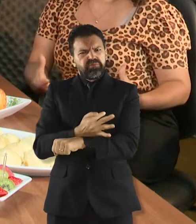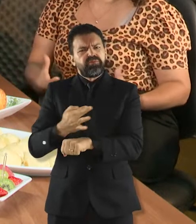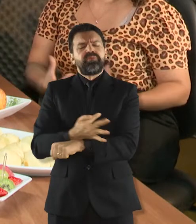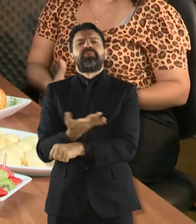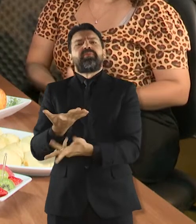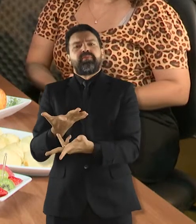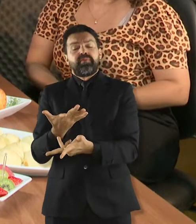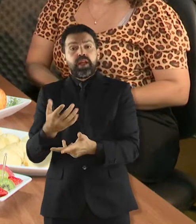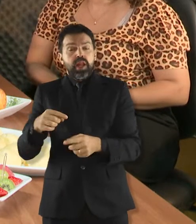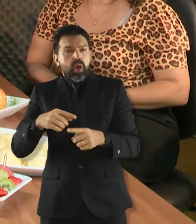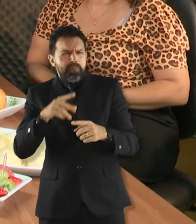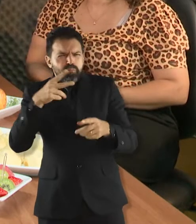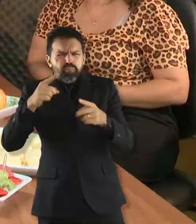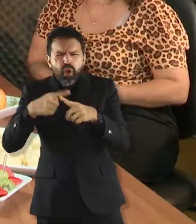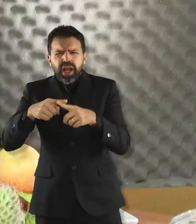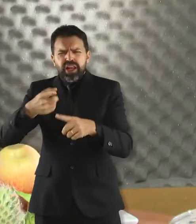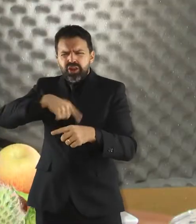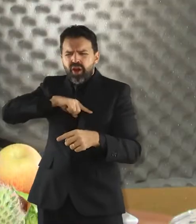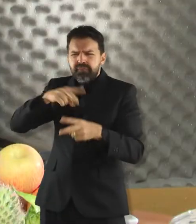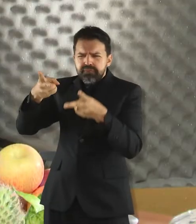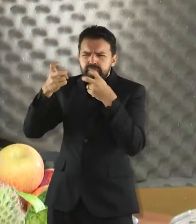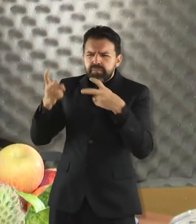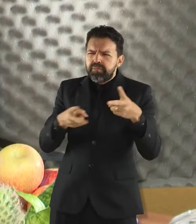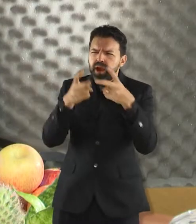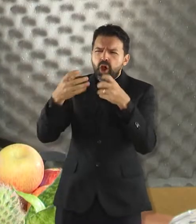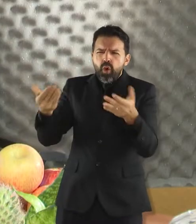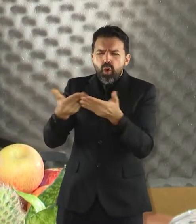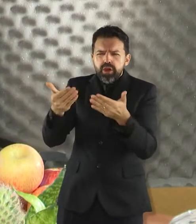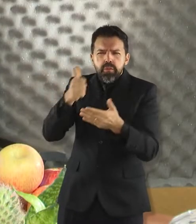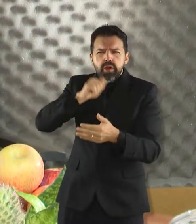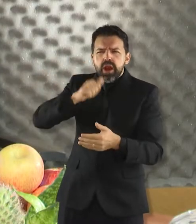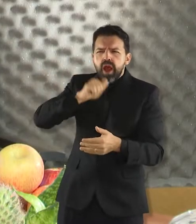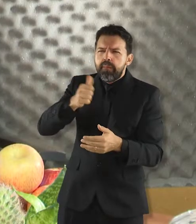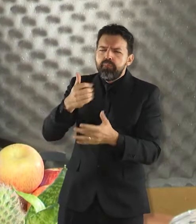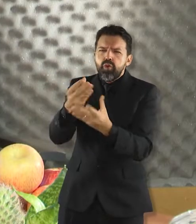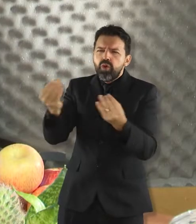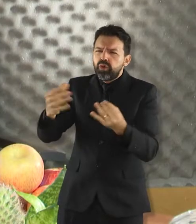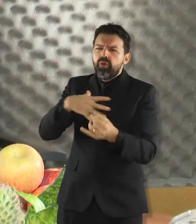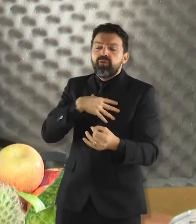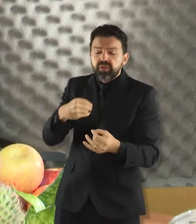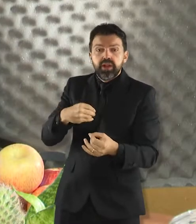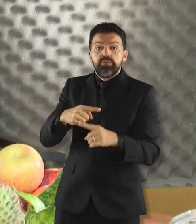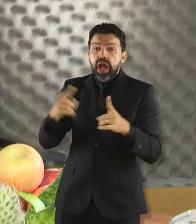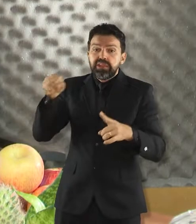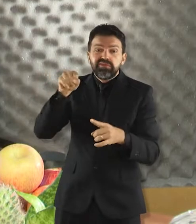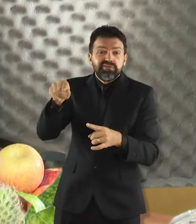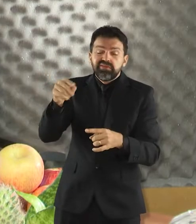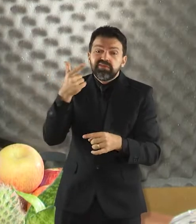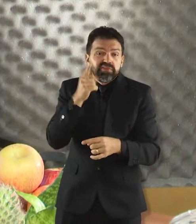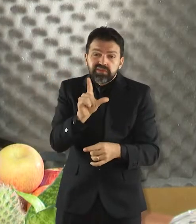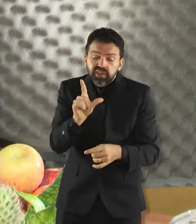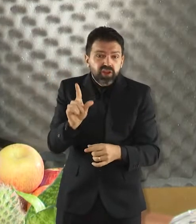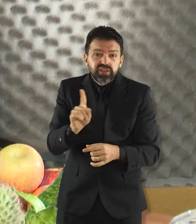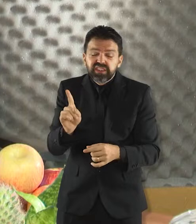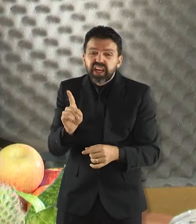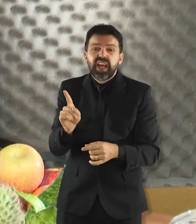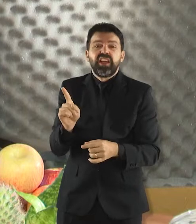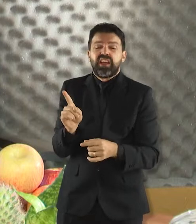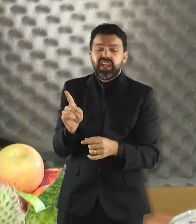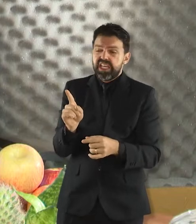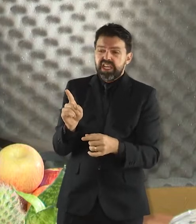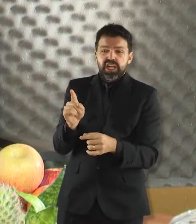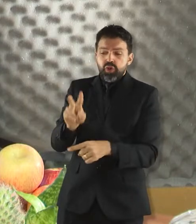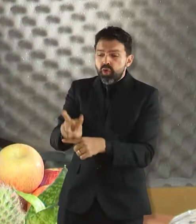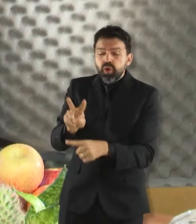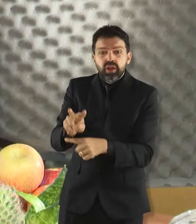a gente vê hoje? A gente vê muitas mulheres com muitos filhos, mas que elas, às vezes, elas não conseguem criar os